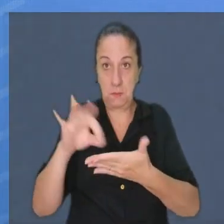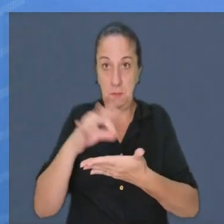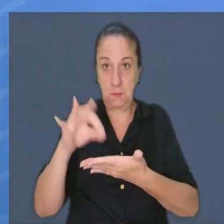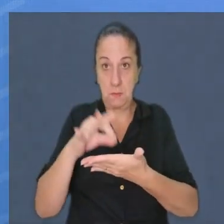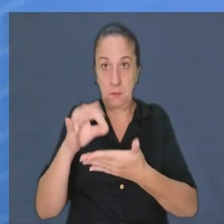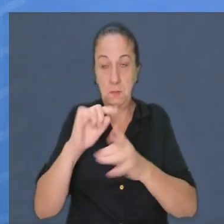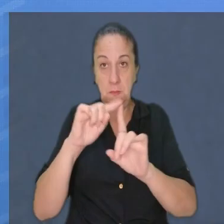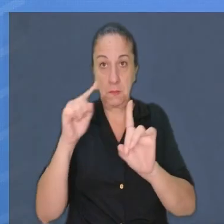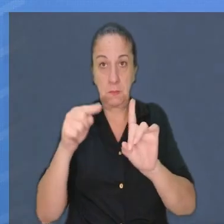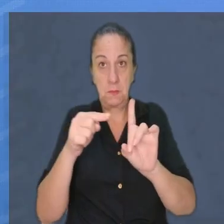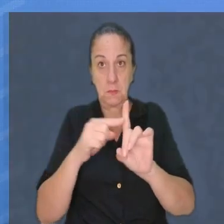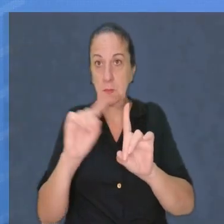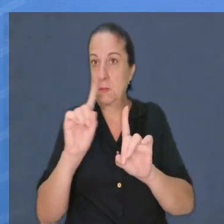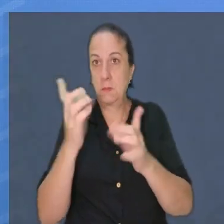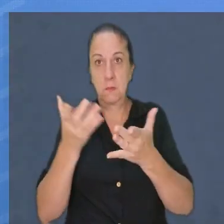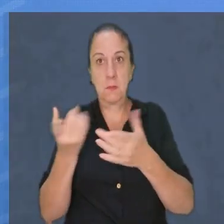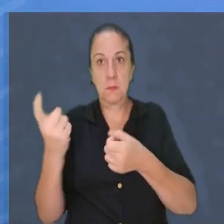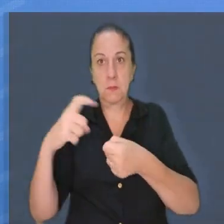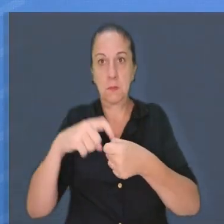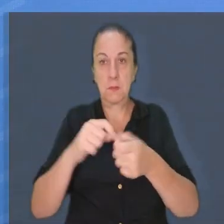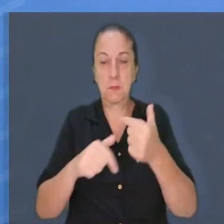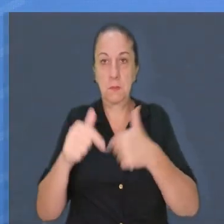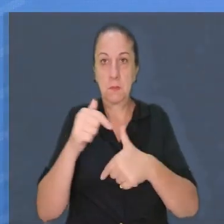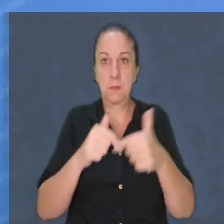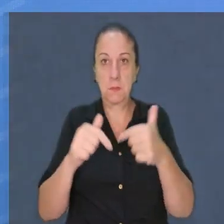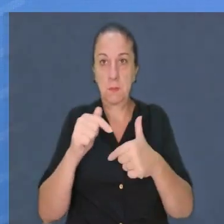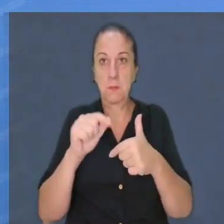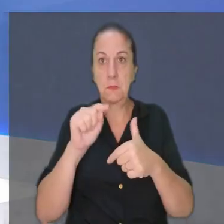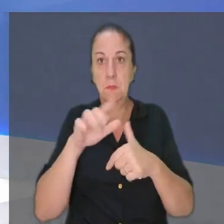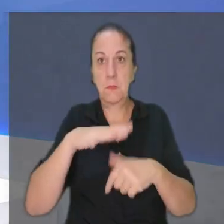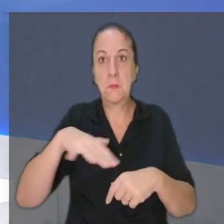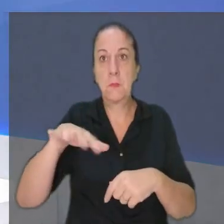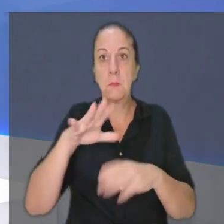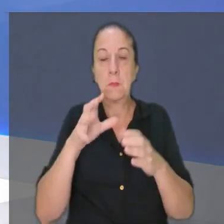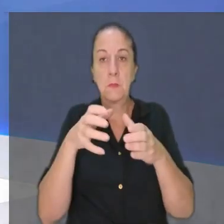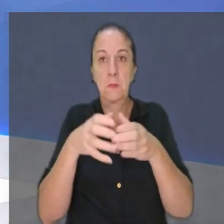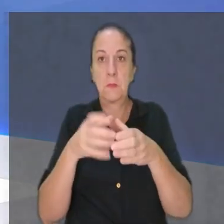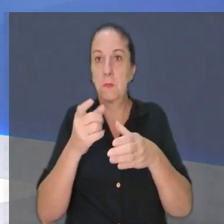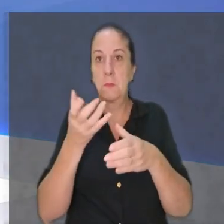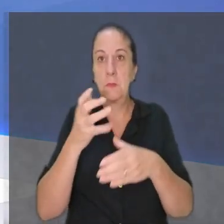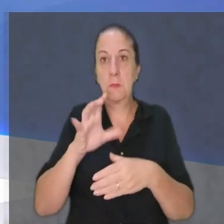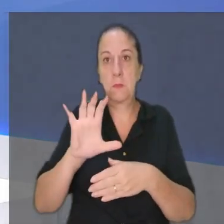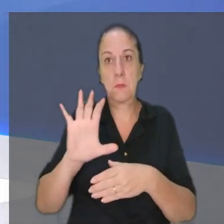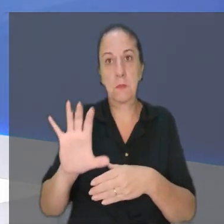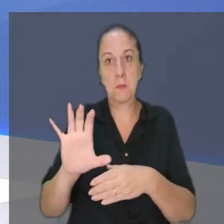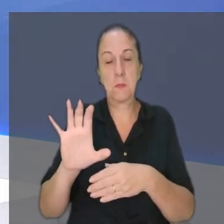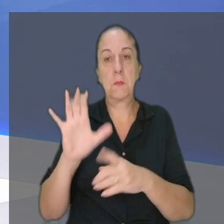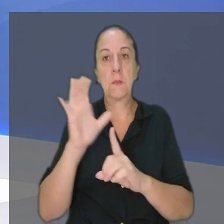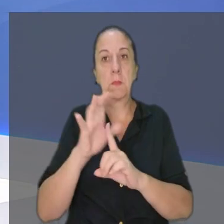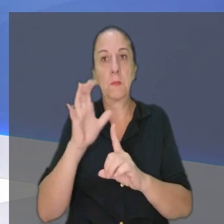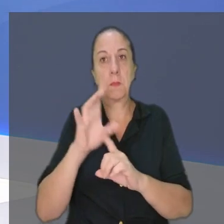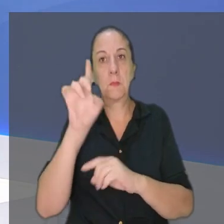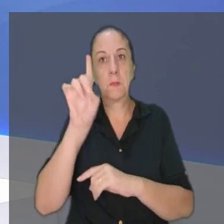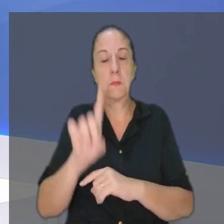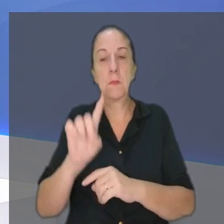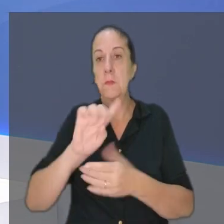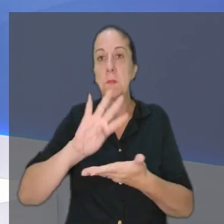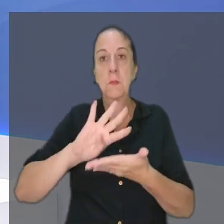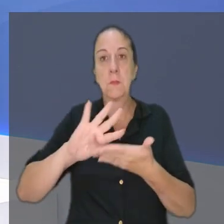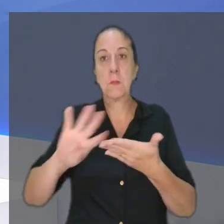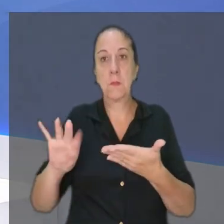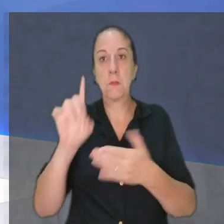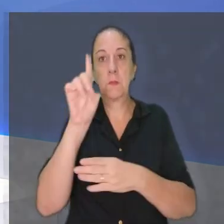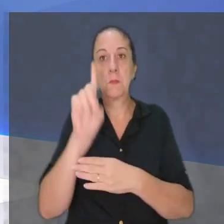indenização substitutiva a uma gestante que não quis retornar ao trabalho. Para o colegiado, a recusa não constitui abuso de direito,